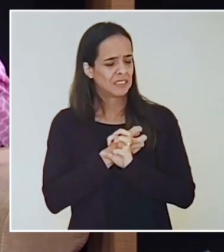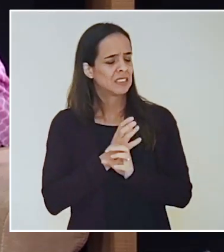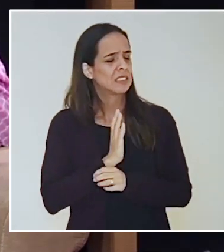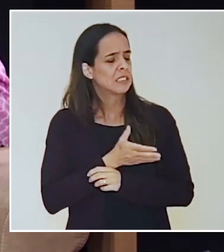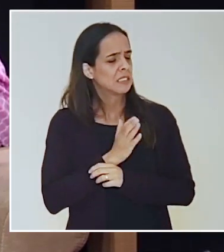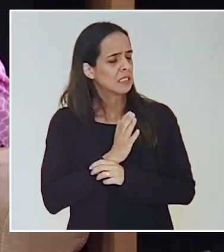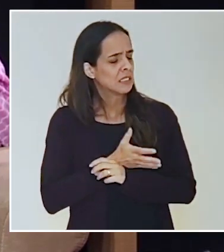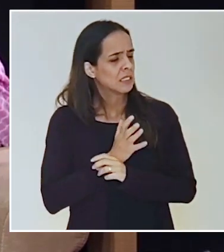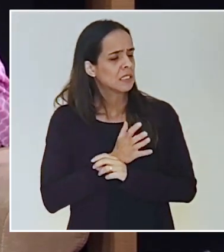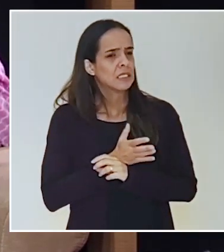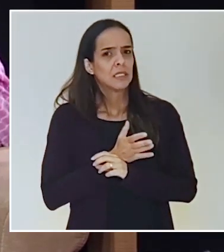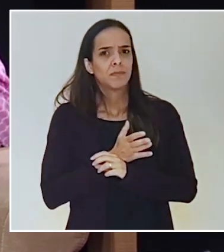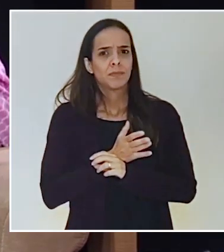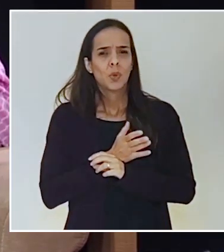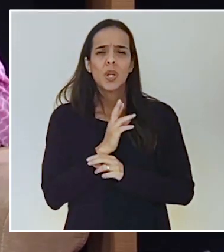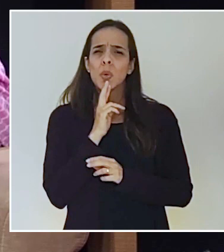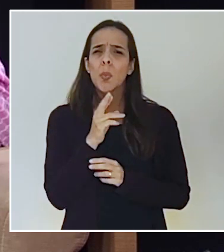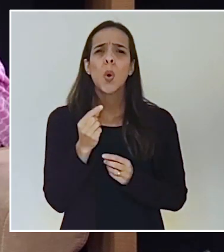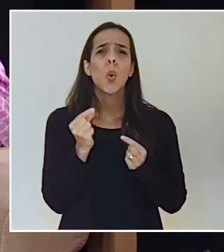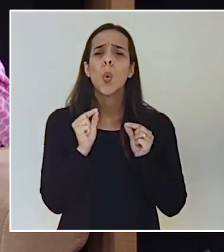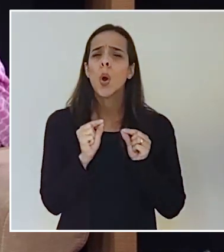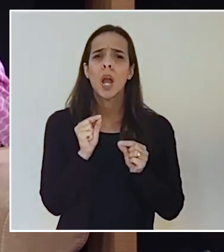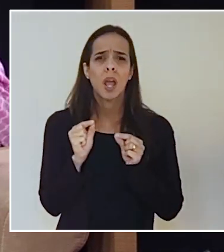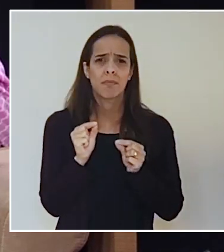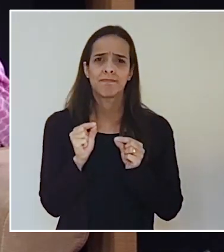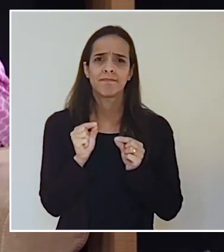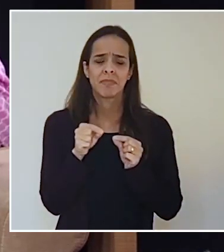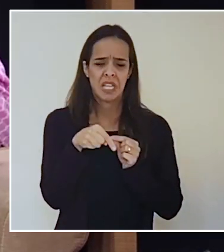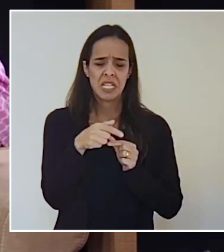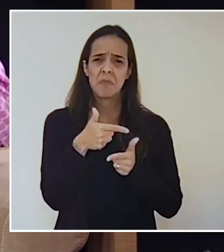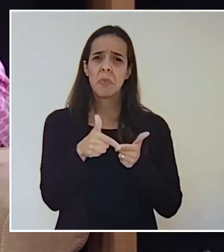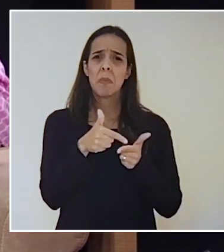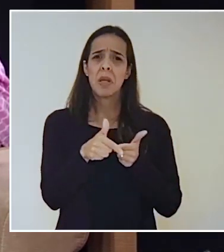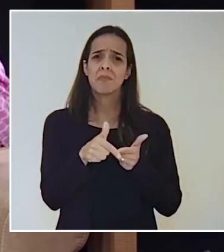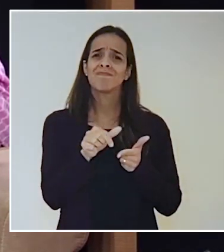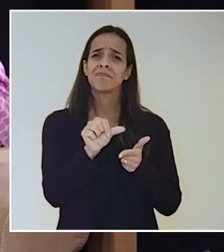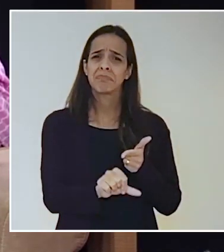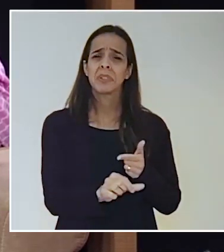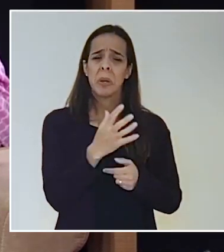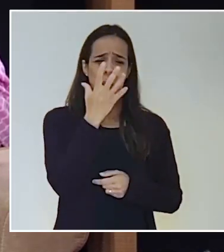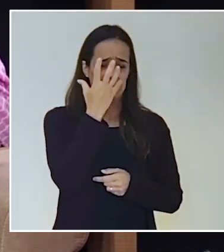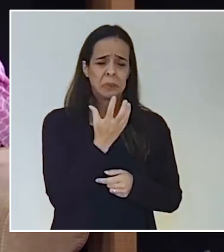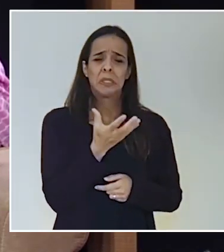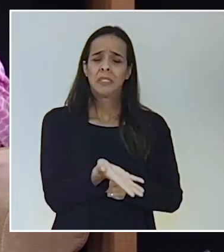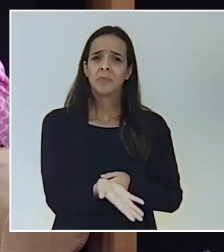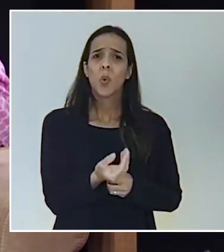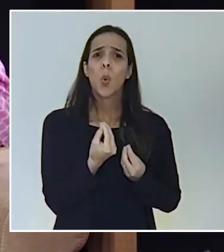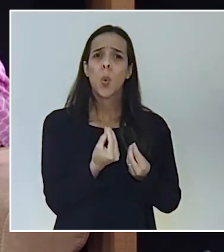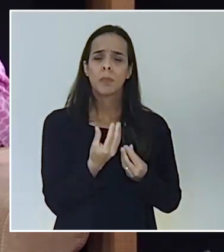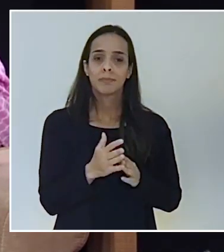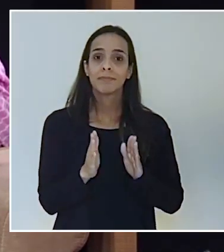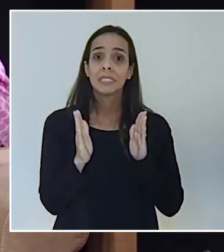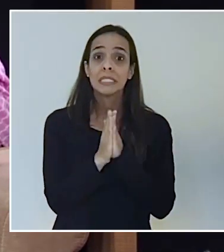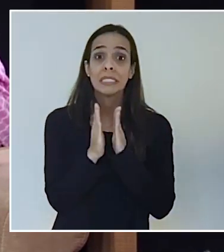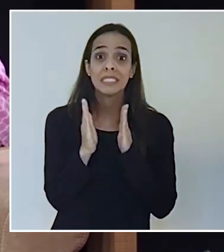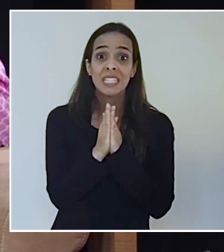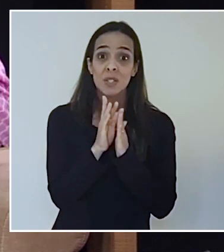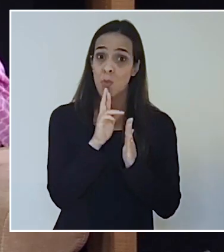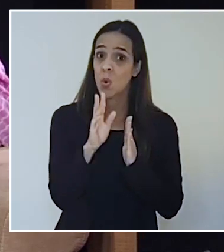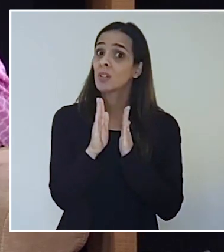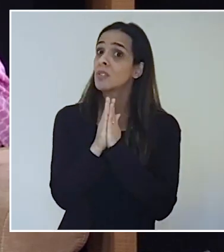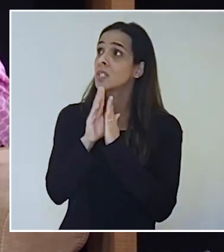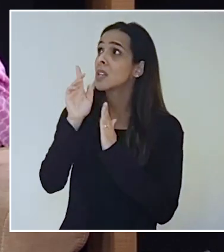crise é oração. É clamarmos aos céus, é pedirmos a Deus